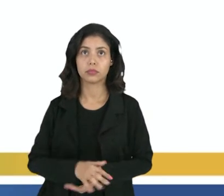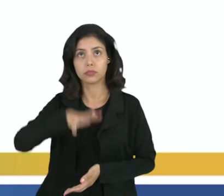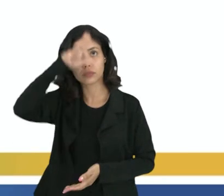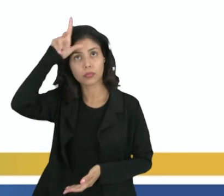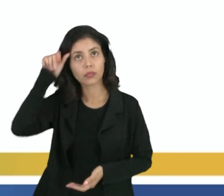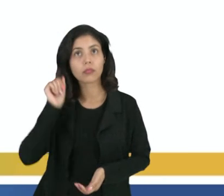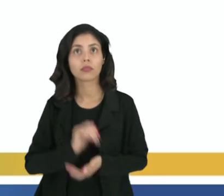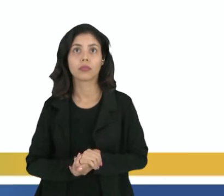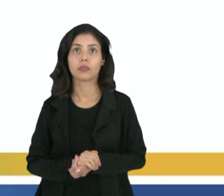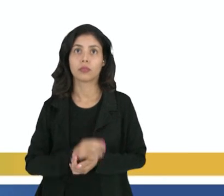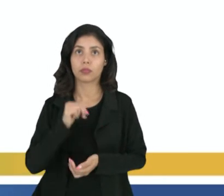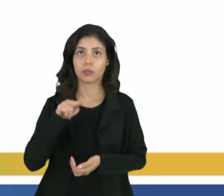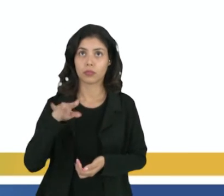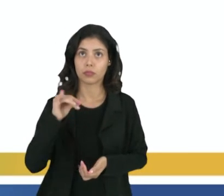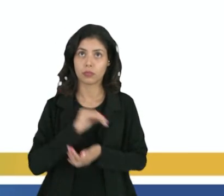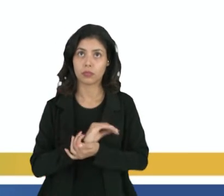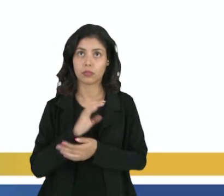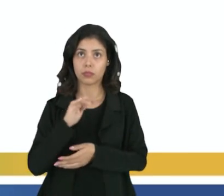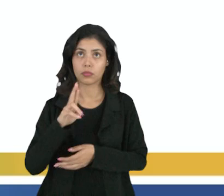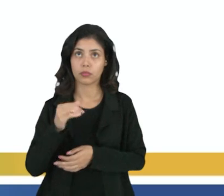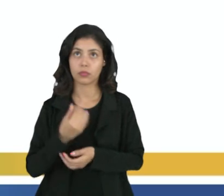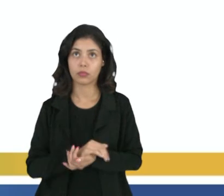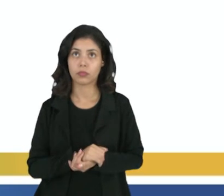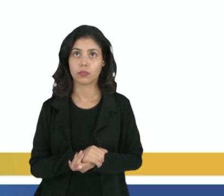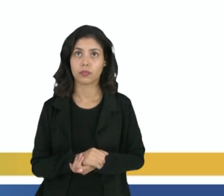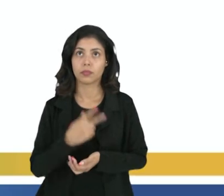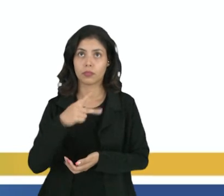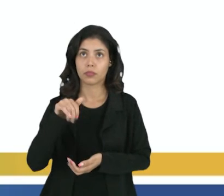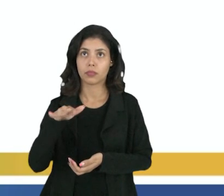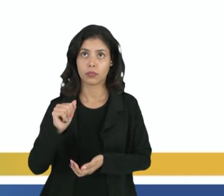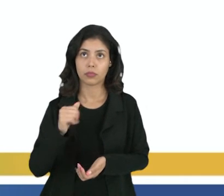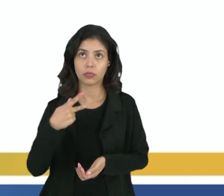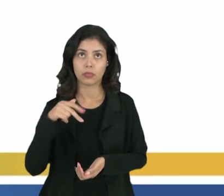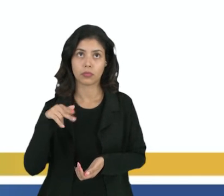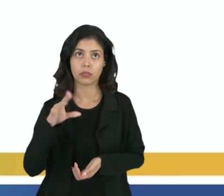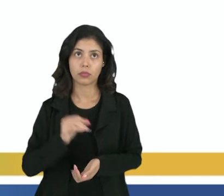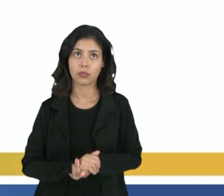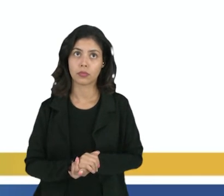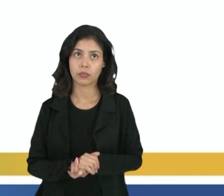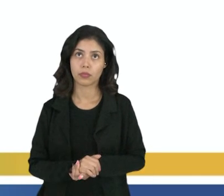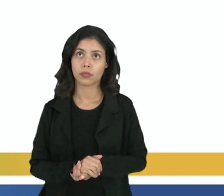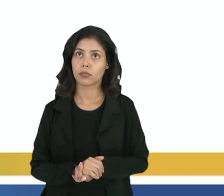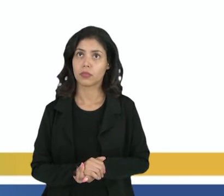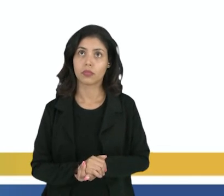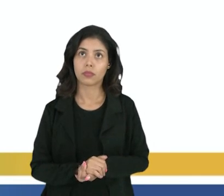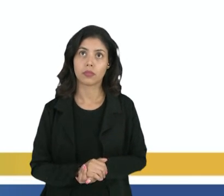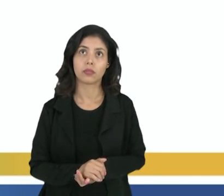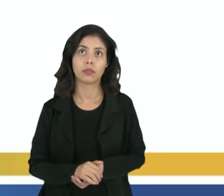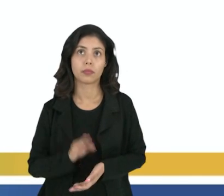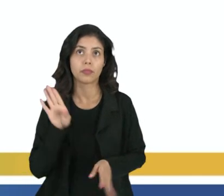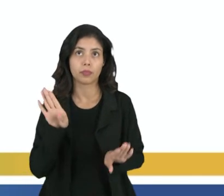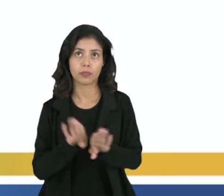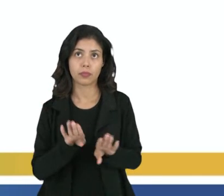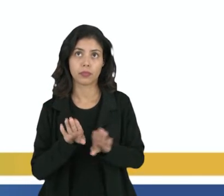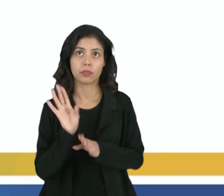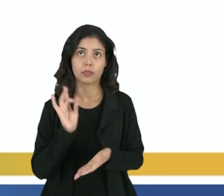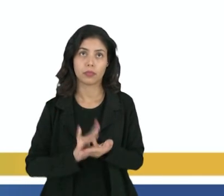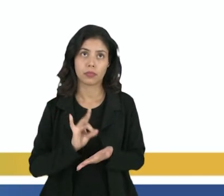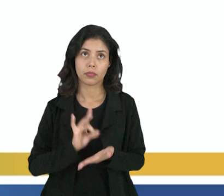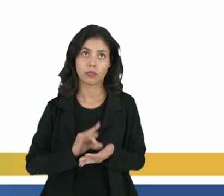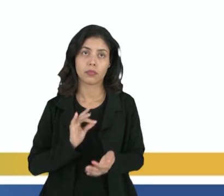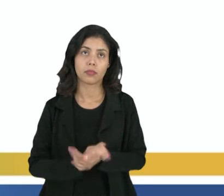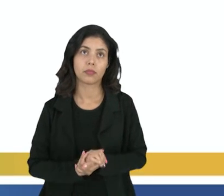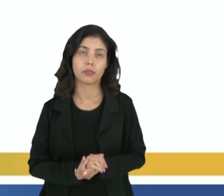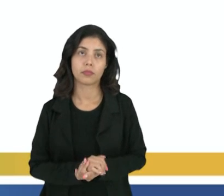Amazônia, Mata Atlântica, Caatinga, Cerrado, Pampa e Pantanal? Está correta também essa